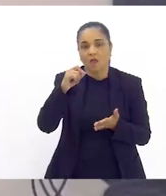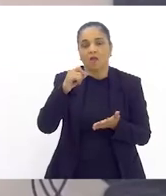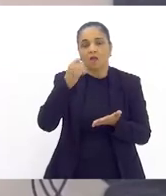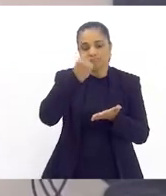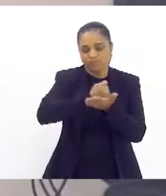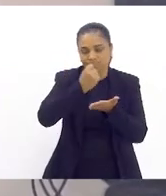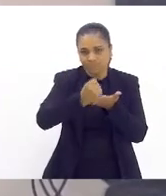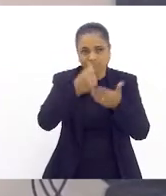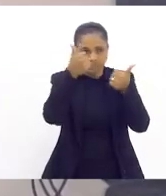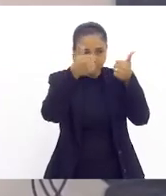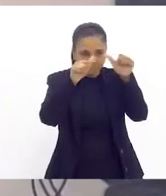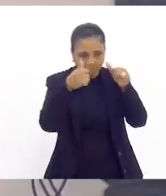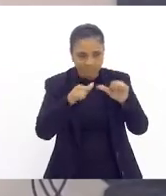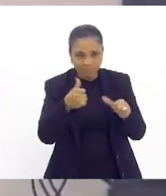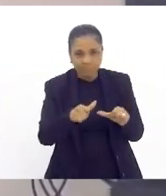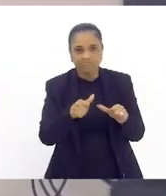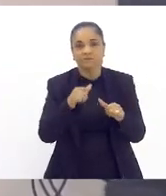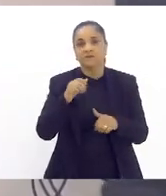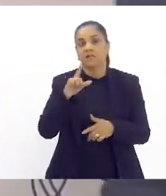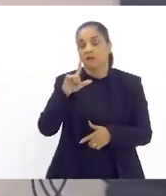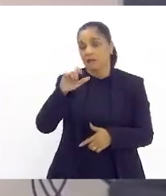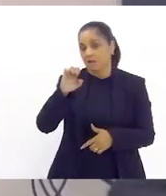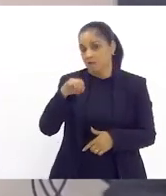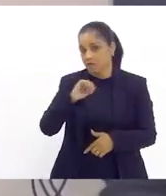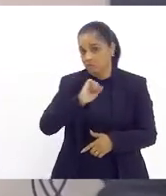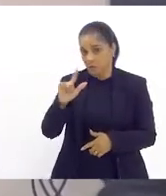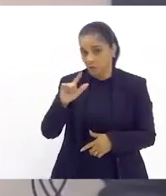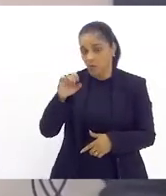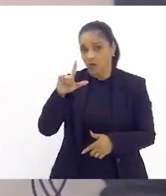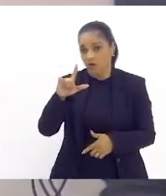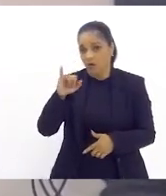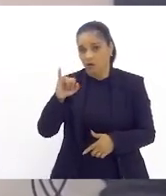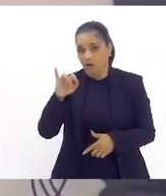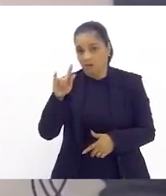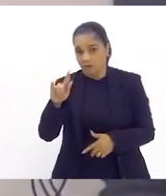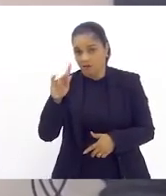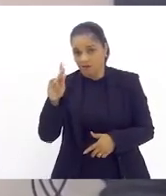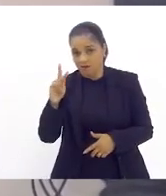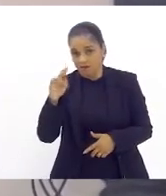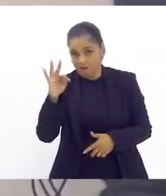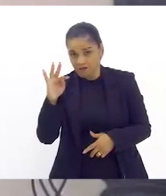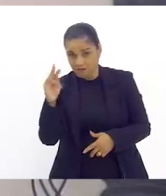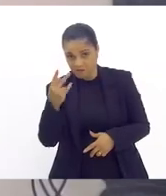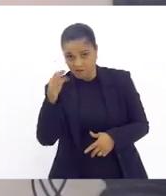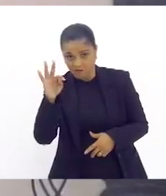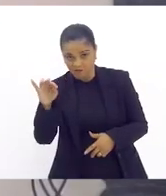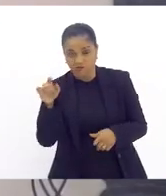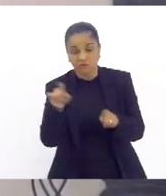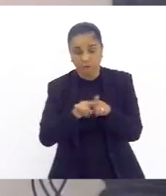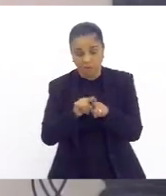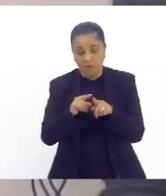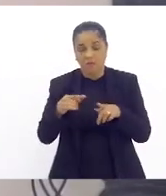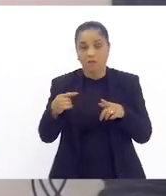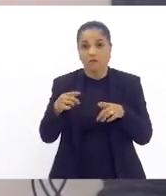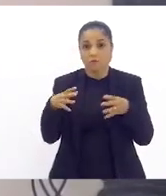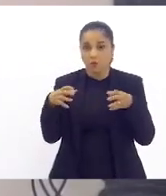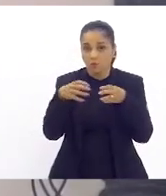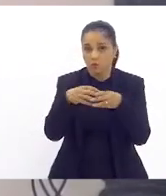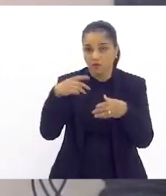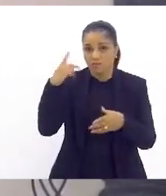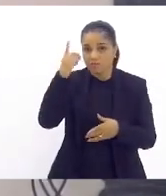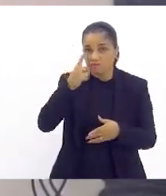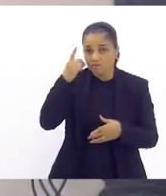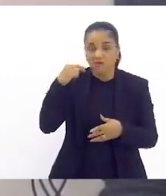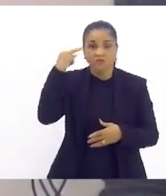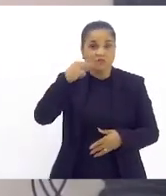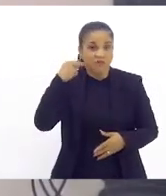da Light e da enel eh para ver e para identificar eu tenho a certeza que a gente aqui franqueando a fala para os vereadores